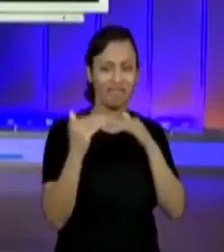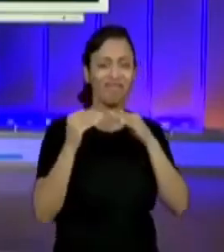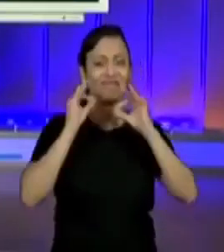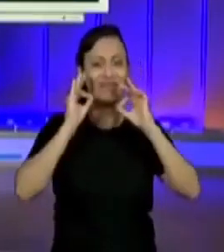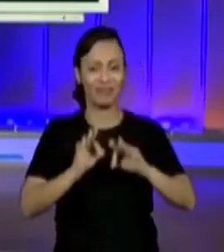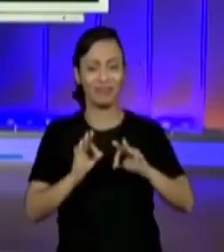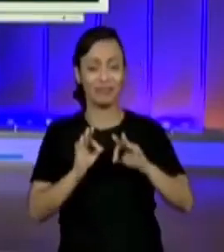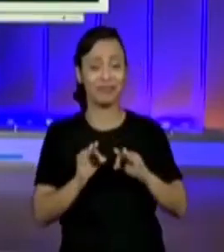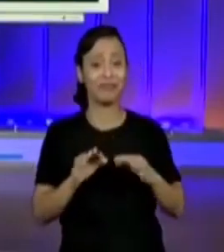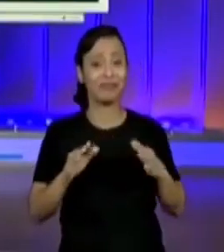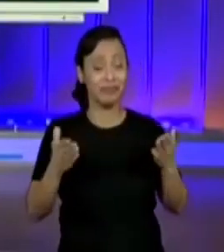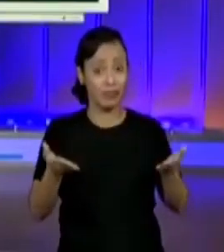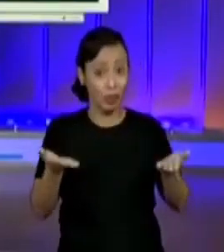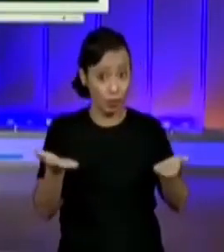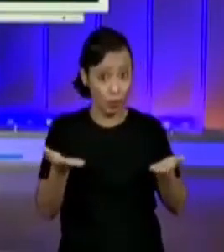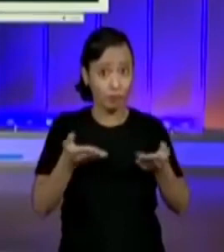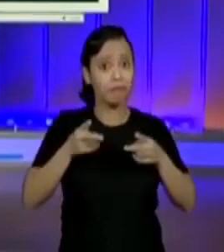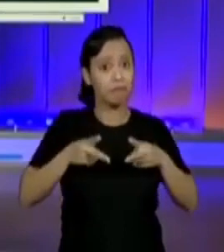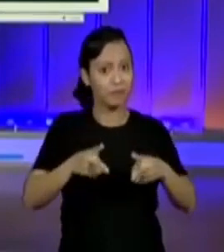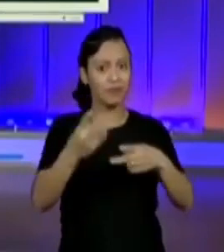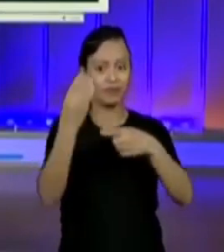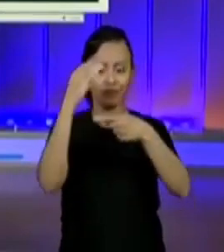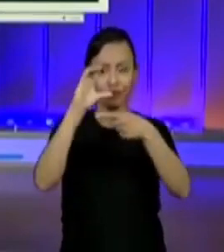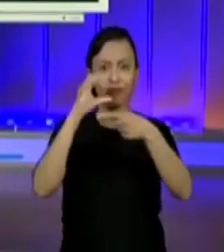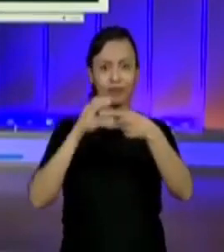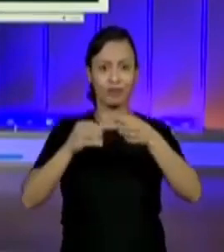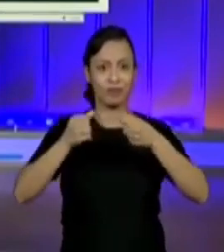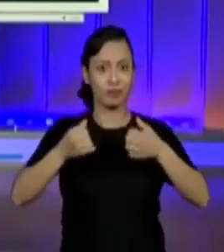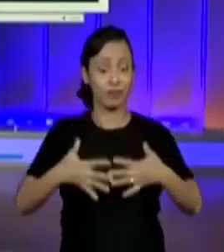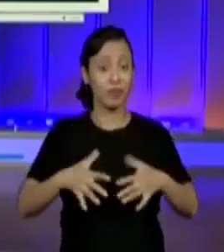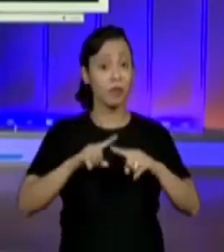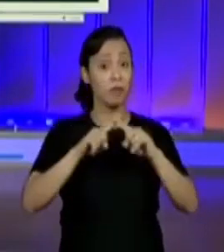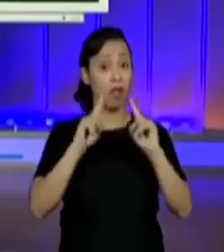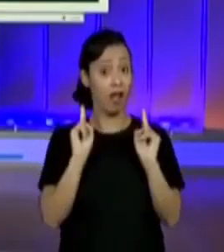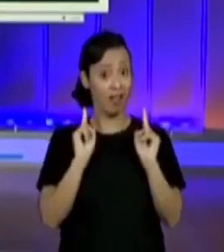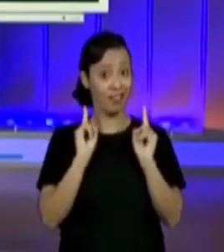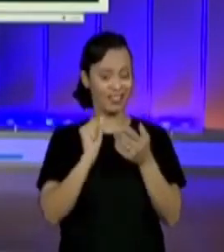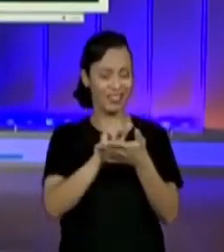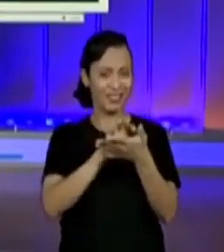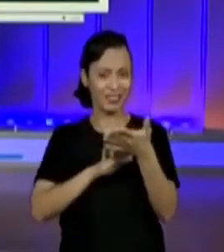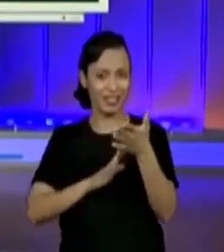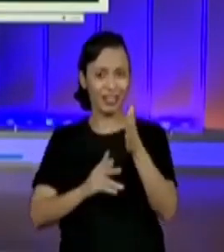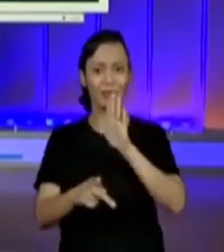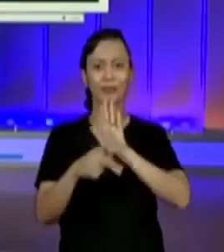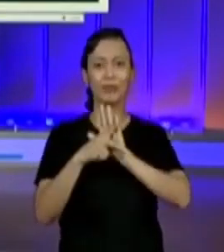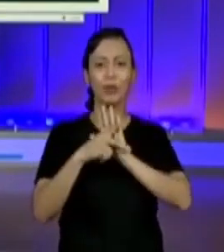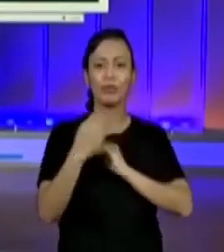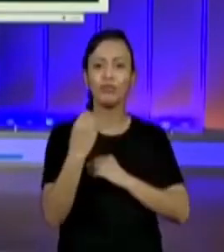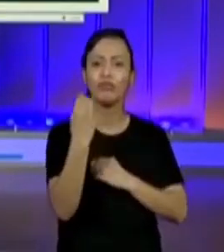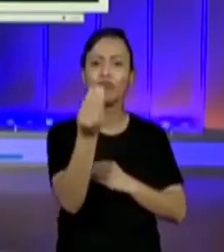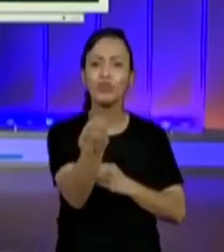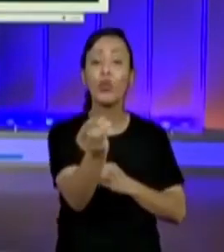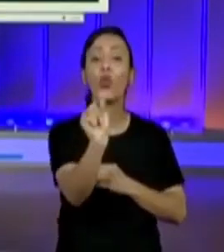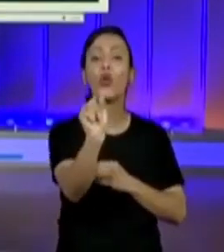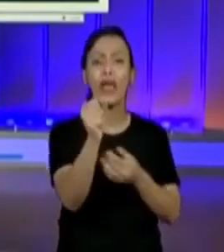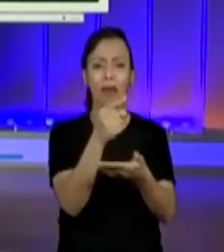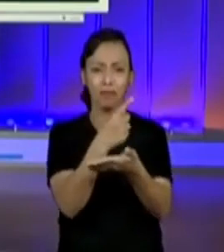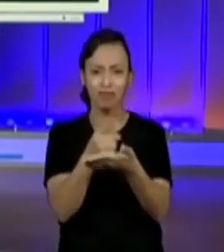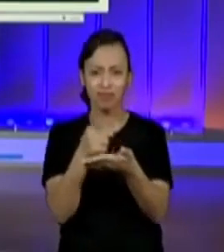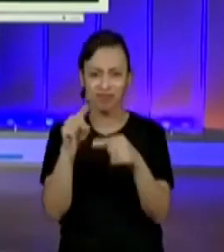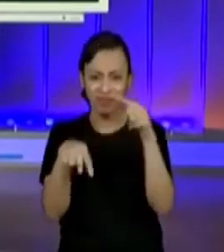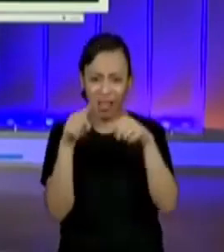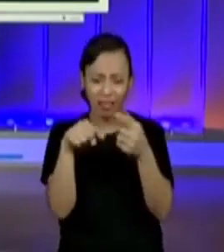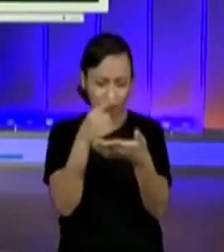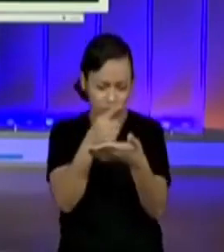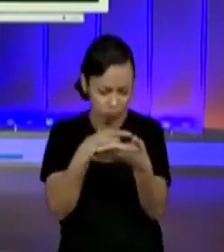continuar falando sobre frações e agora com uma atividade que os alunos que t o material e os professores podem